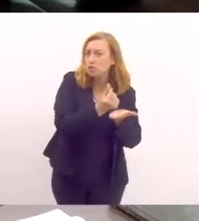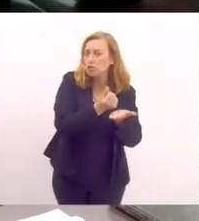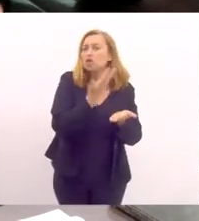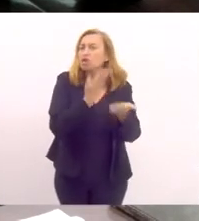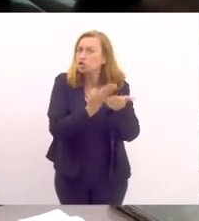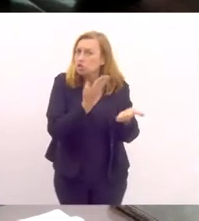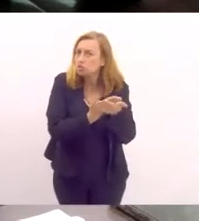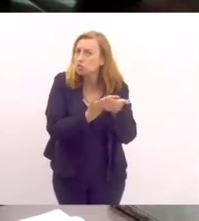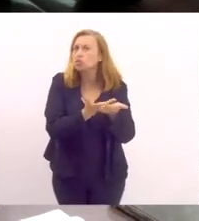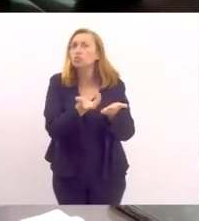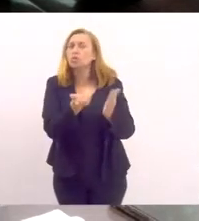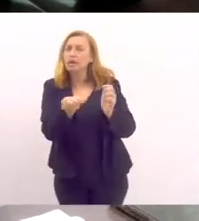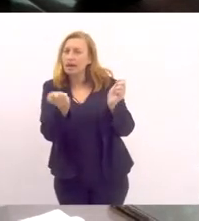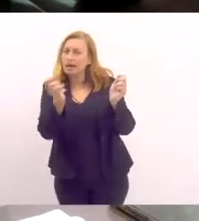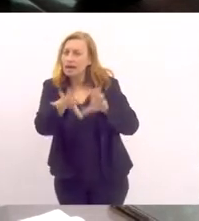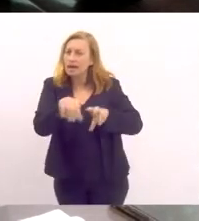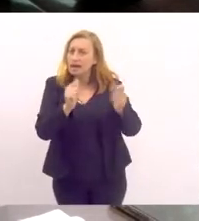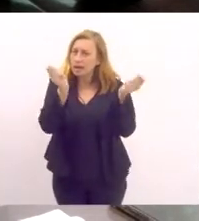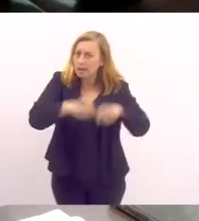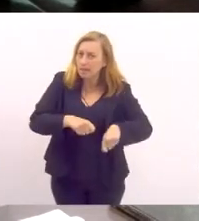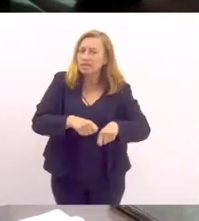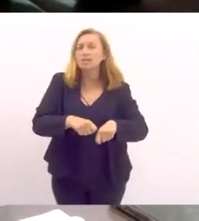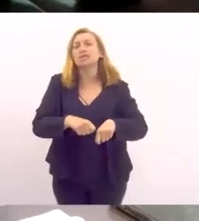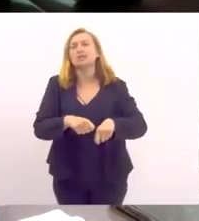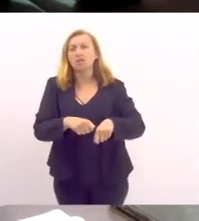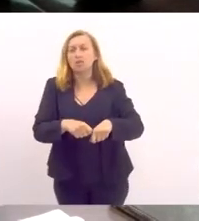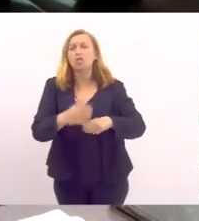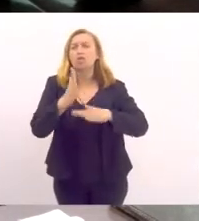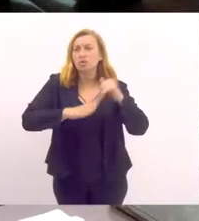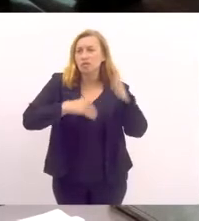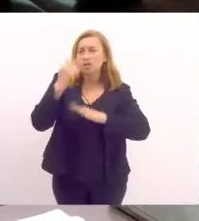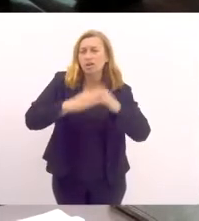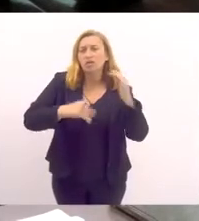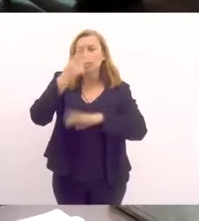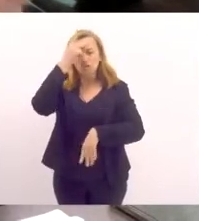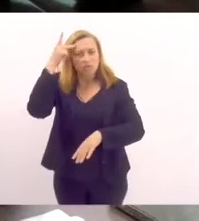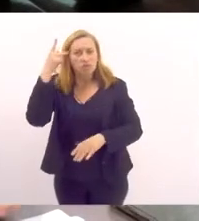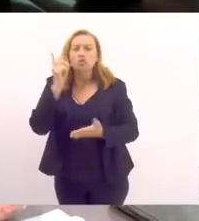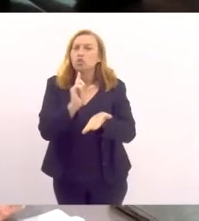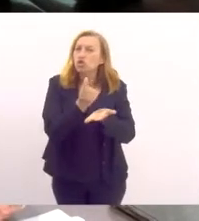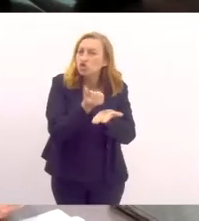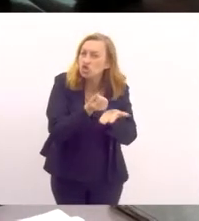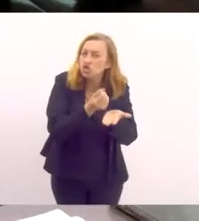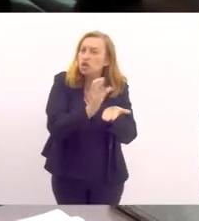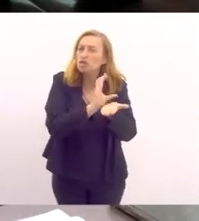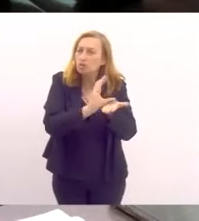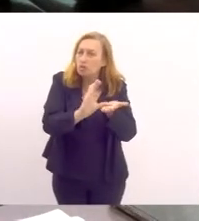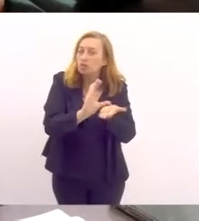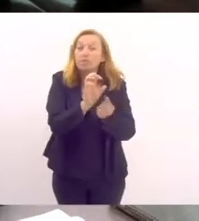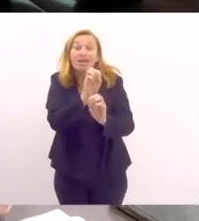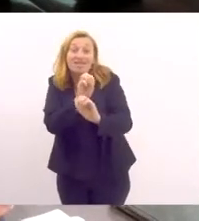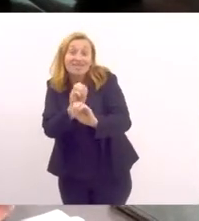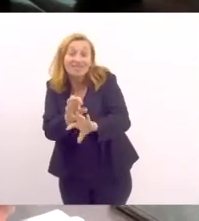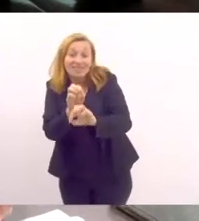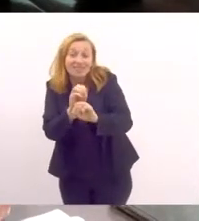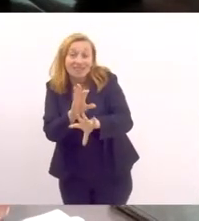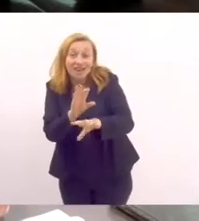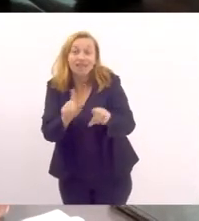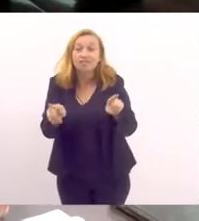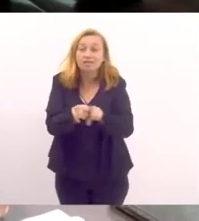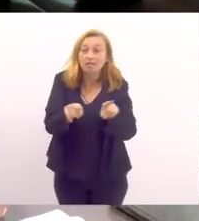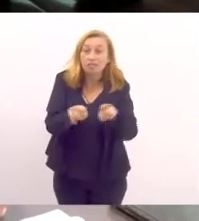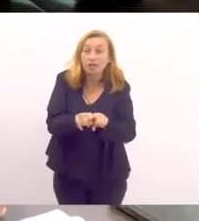para capacitação profissional das pessoas, verba para ensinar e promover